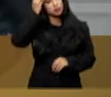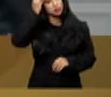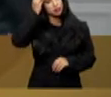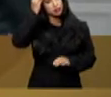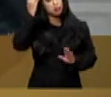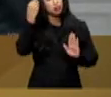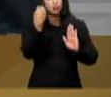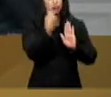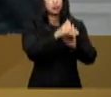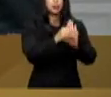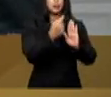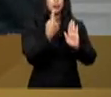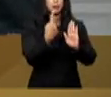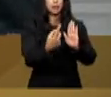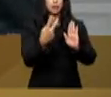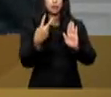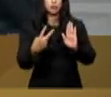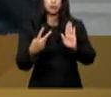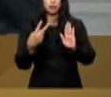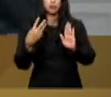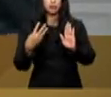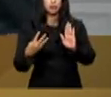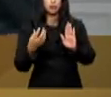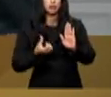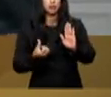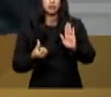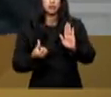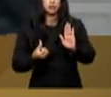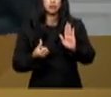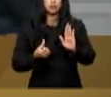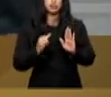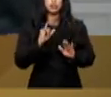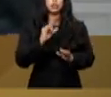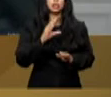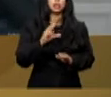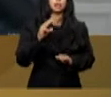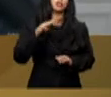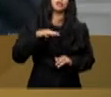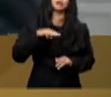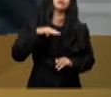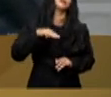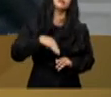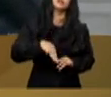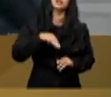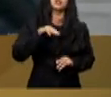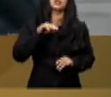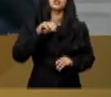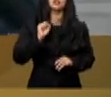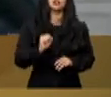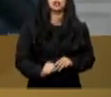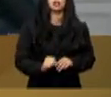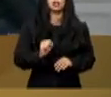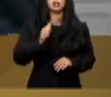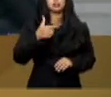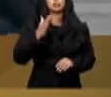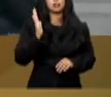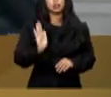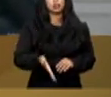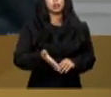cláusulas 1ª, 2ª, 3ª e 6ª do convênio ICMS 93/2000 15